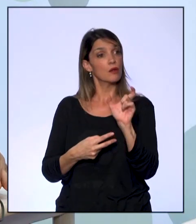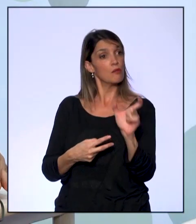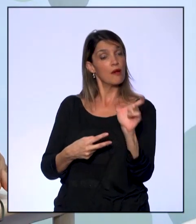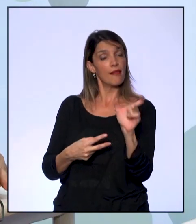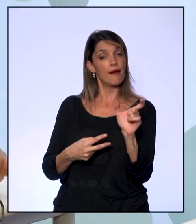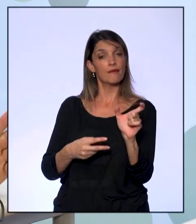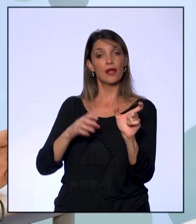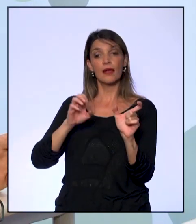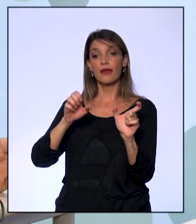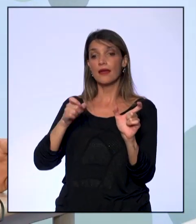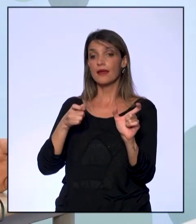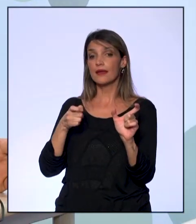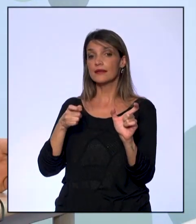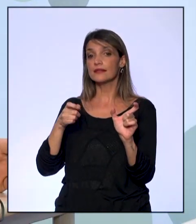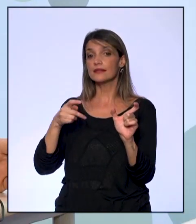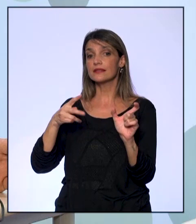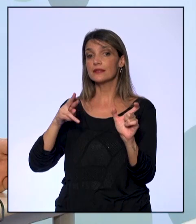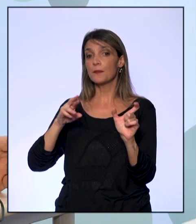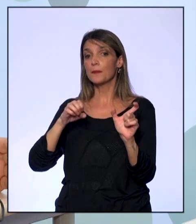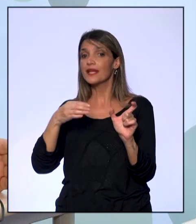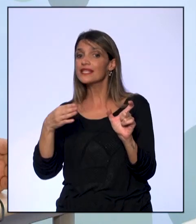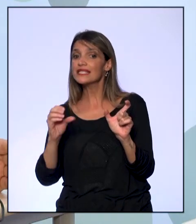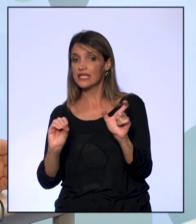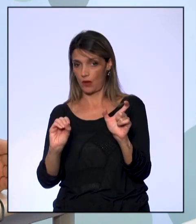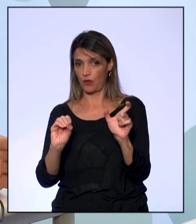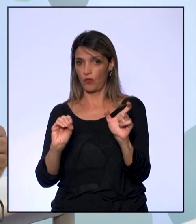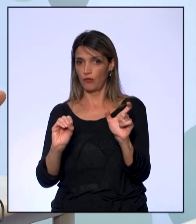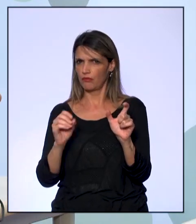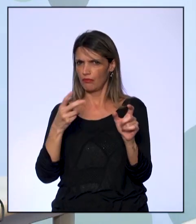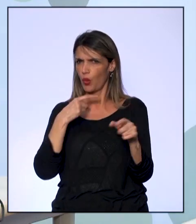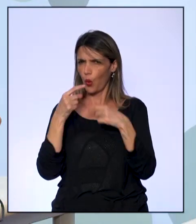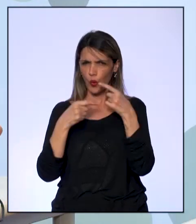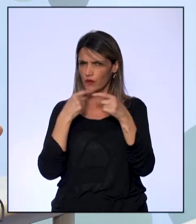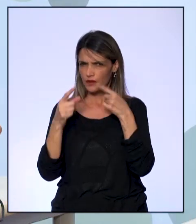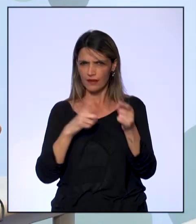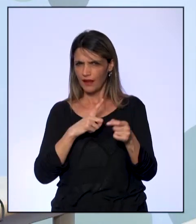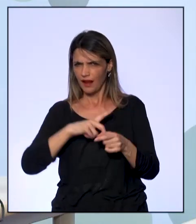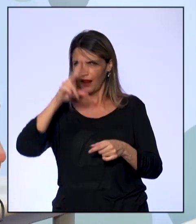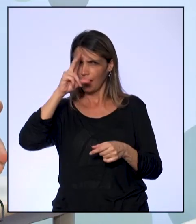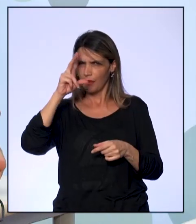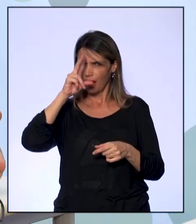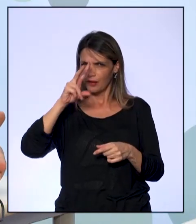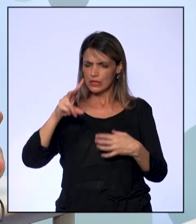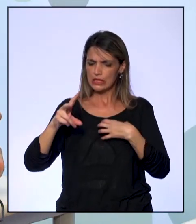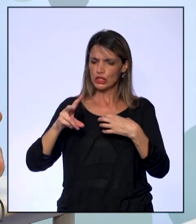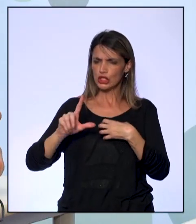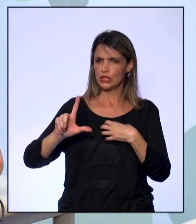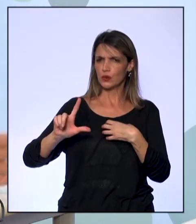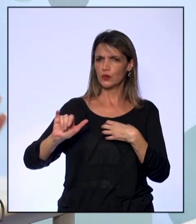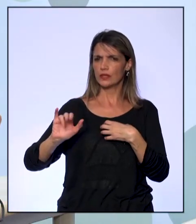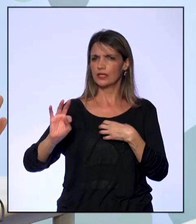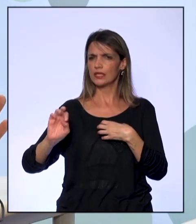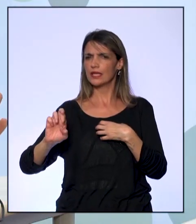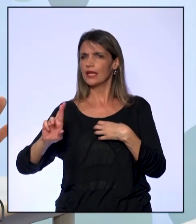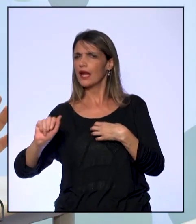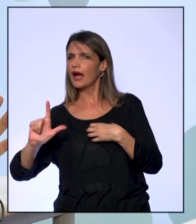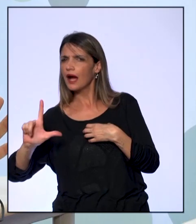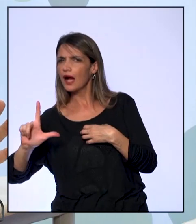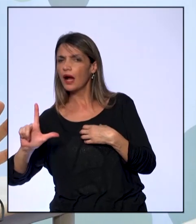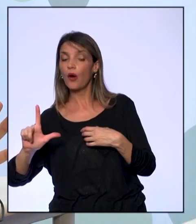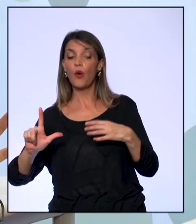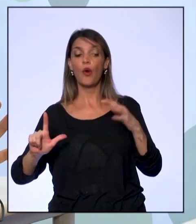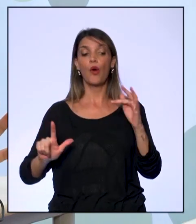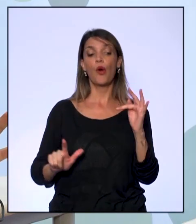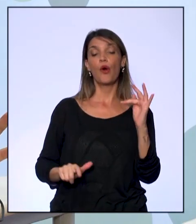expressões alguma dúvida nisso pessoal aí lembrar o sentido literal e sentido figurado né